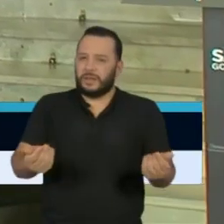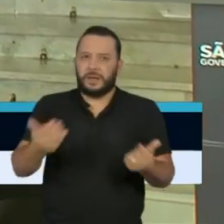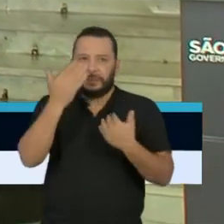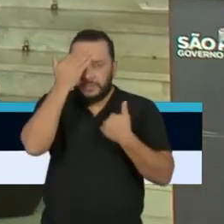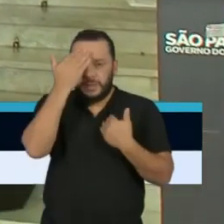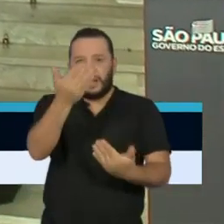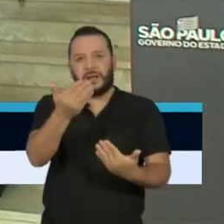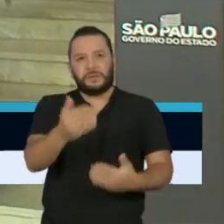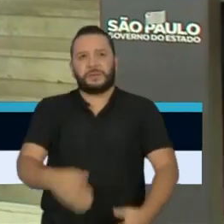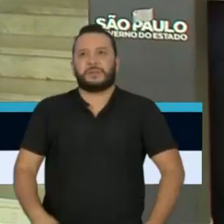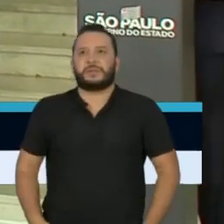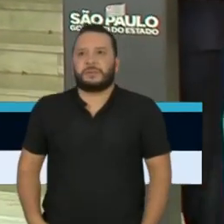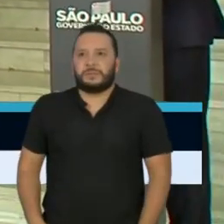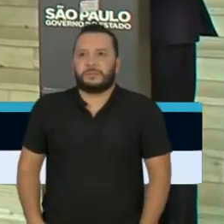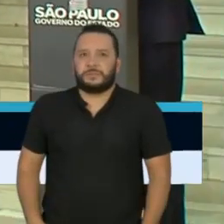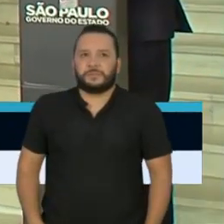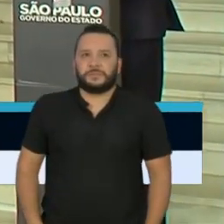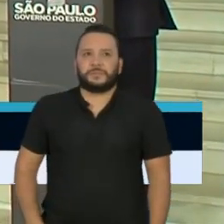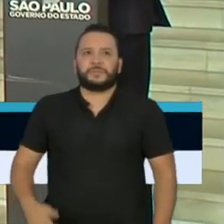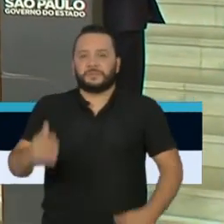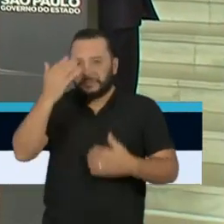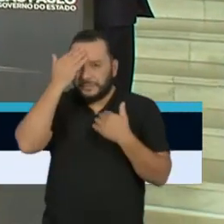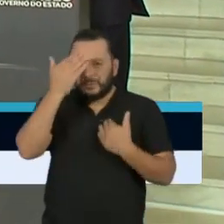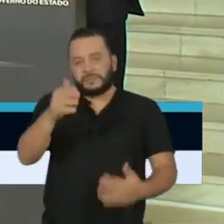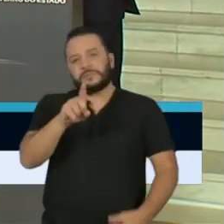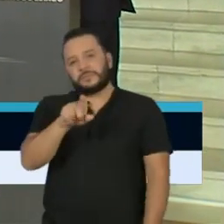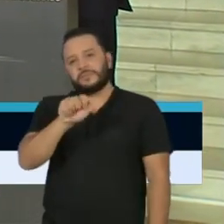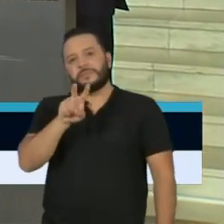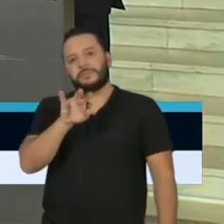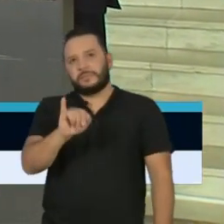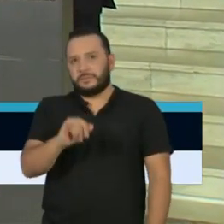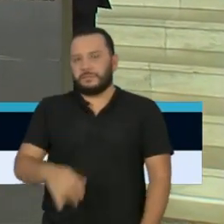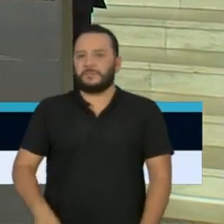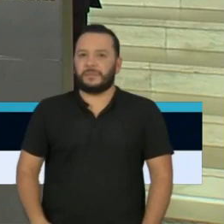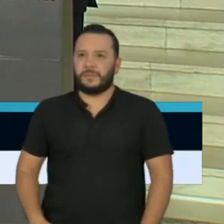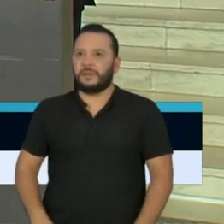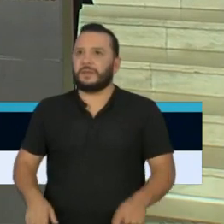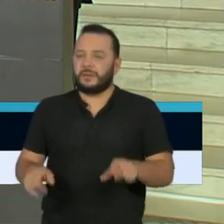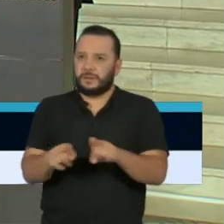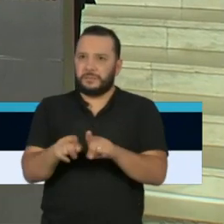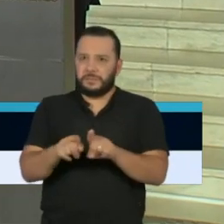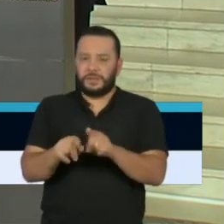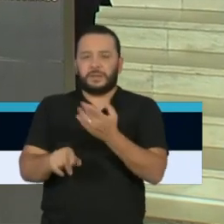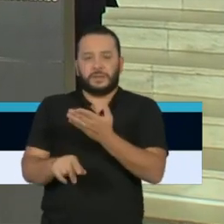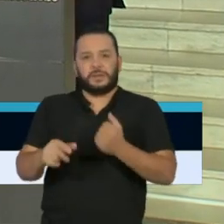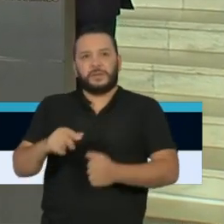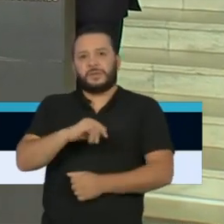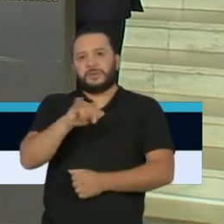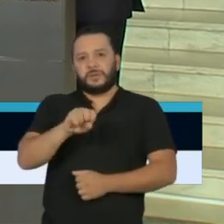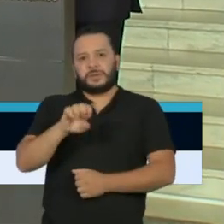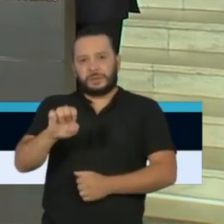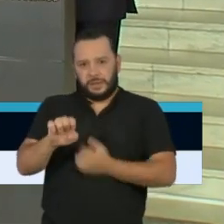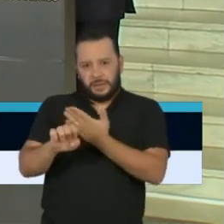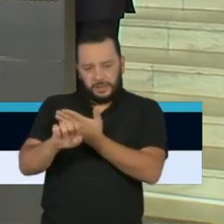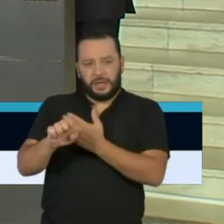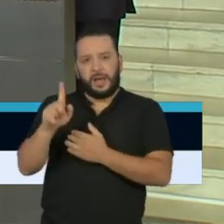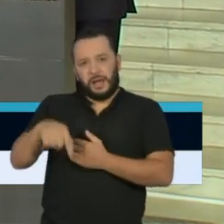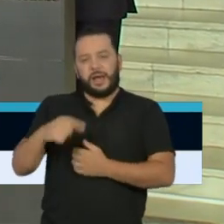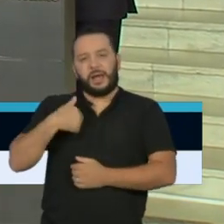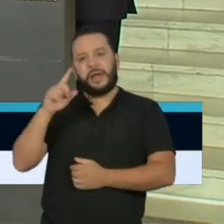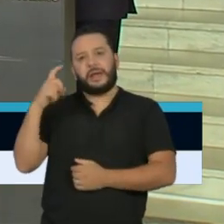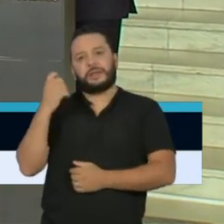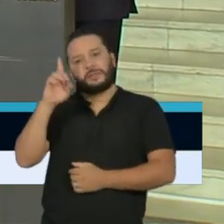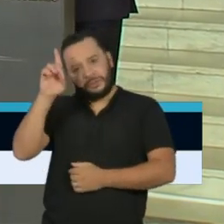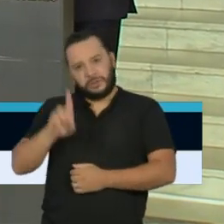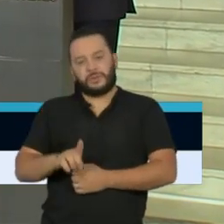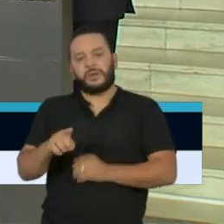Zé. Obrigado, doutor Davi Wipp. Doutor Germann foi diretor-geral do Hospital Albert Einstein, aqui ao